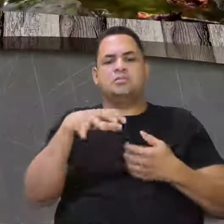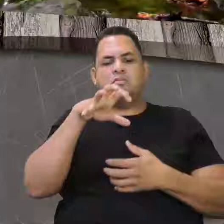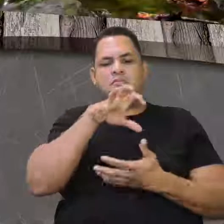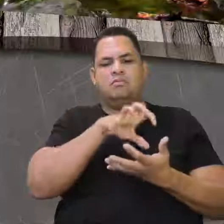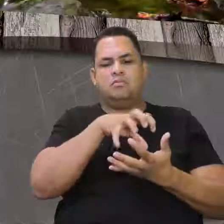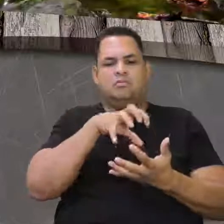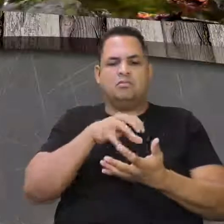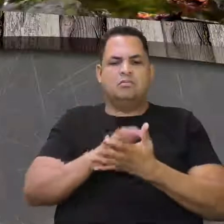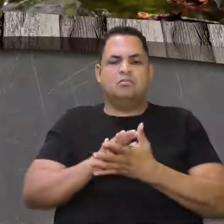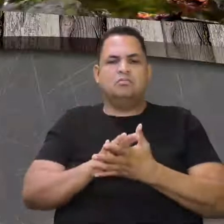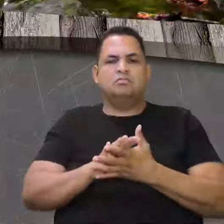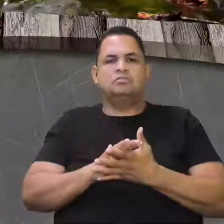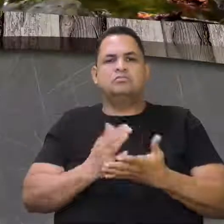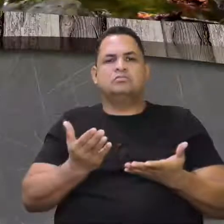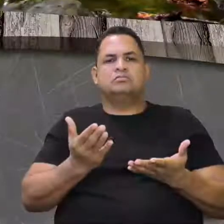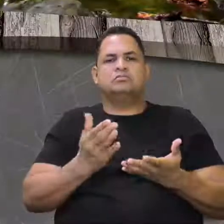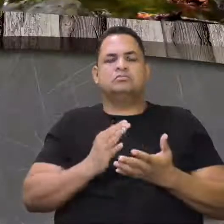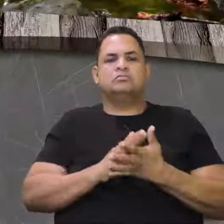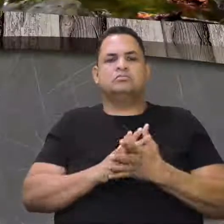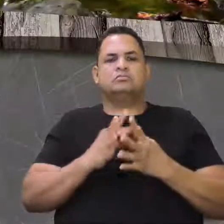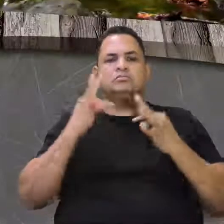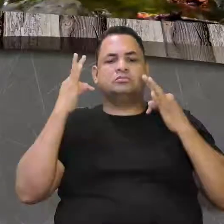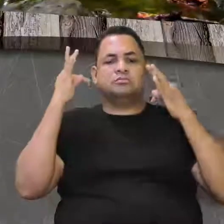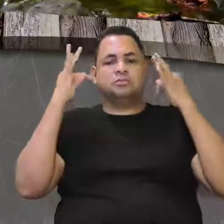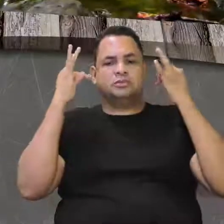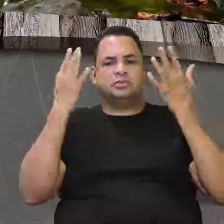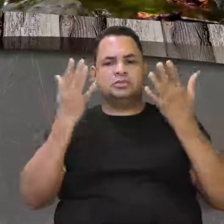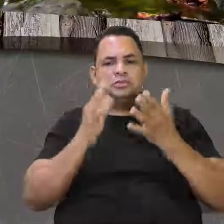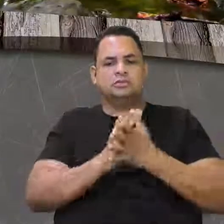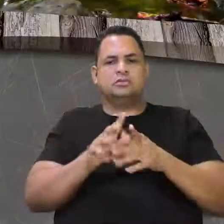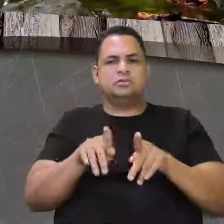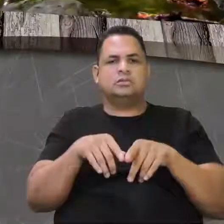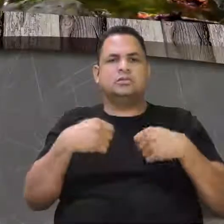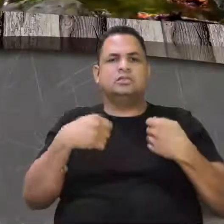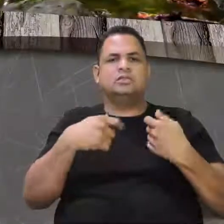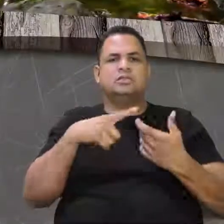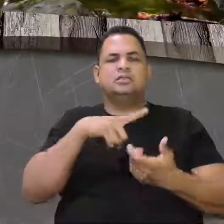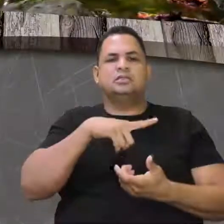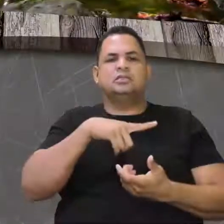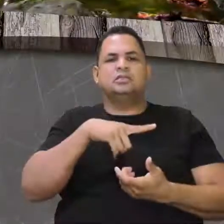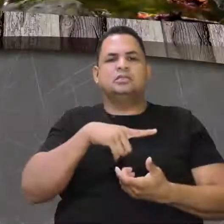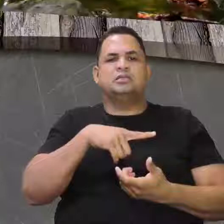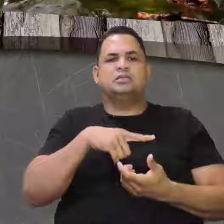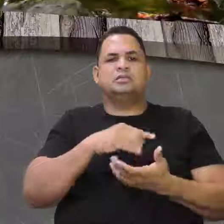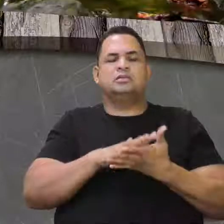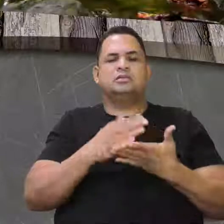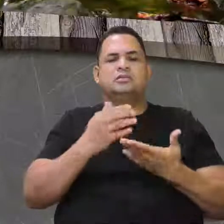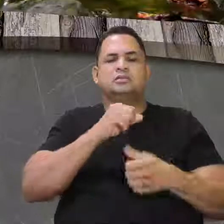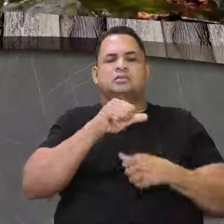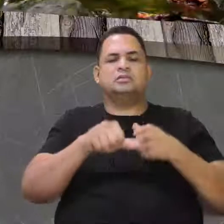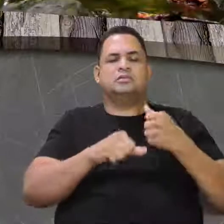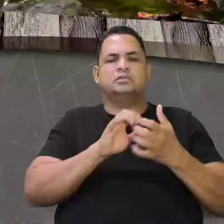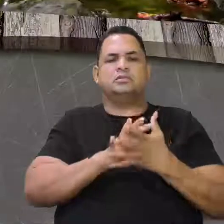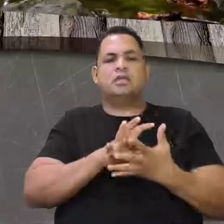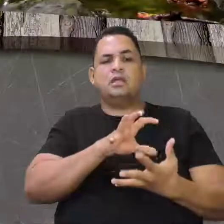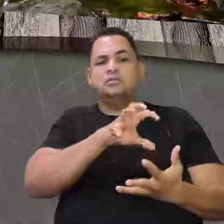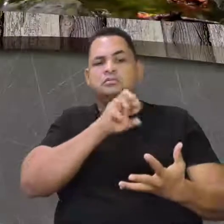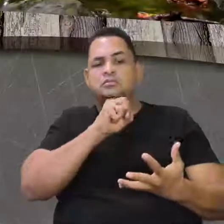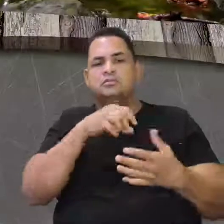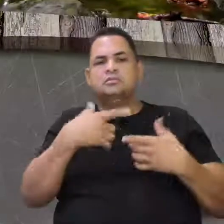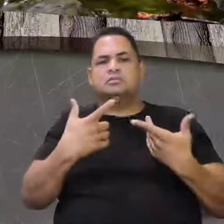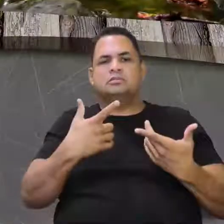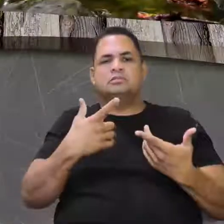para ter o lucro. Então, algumas espécies também têm que ter alguma coisa a mais para que se torne atrativo e